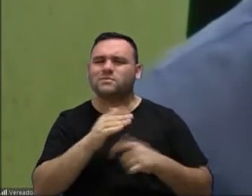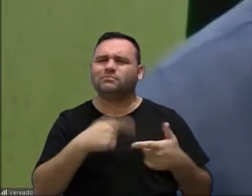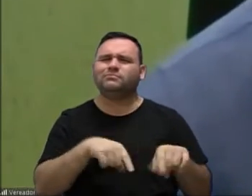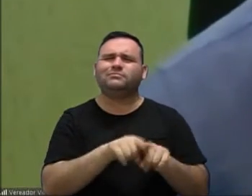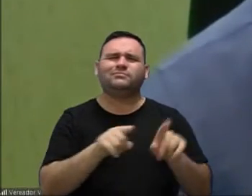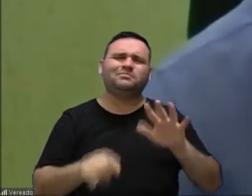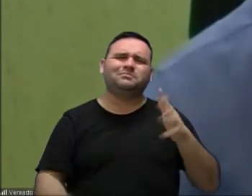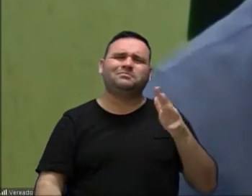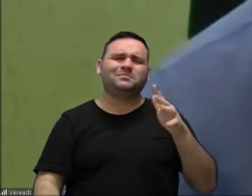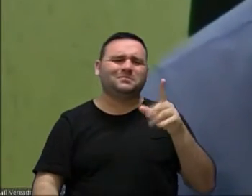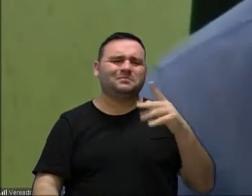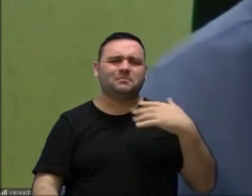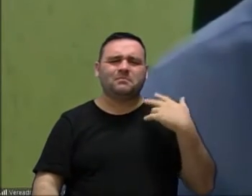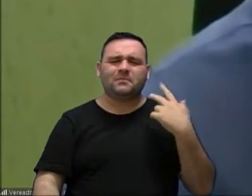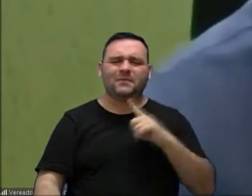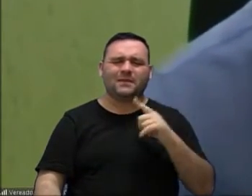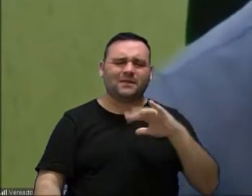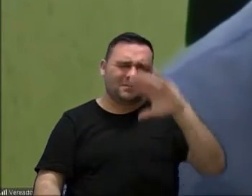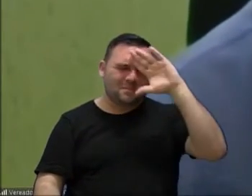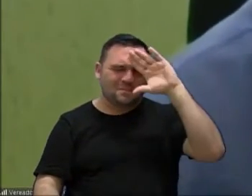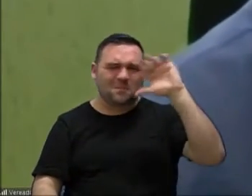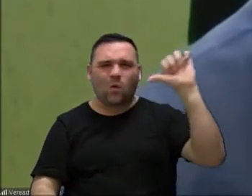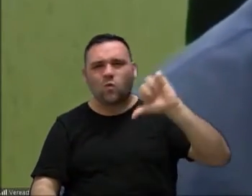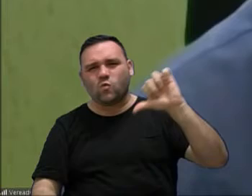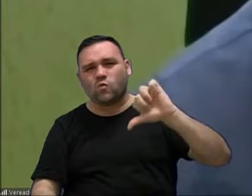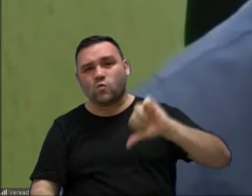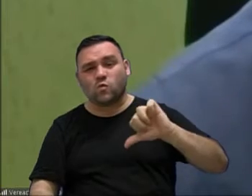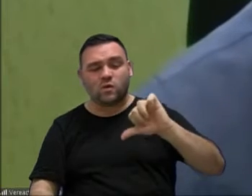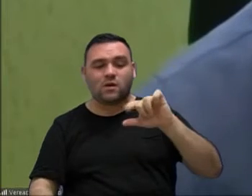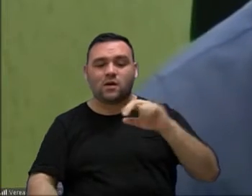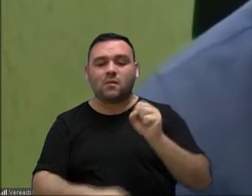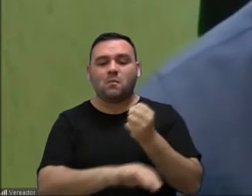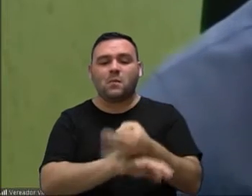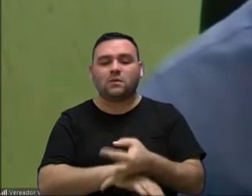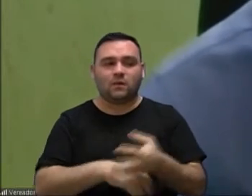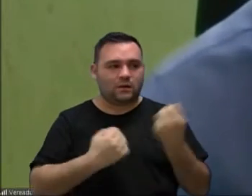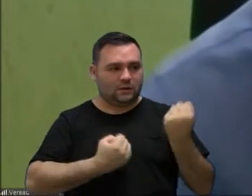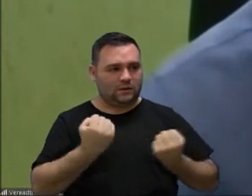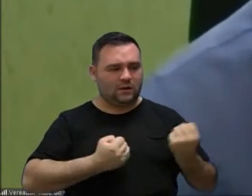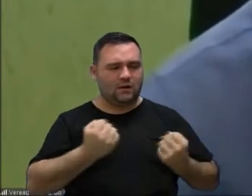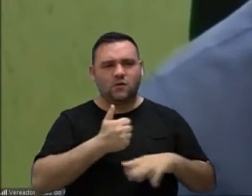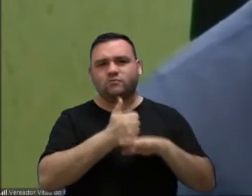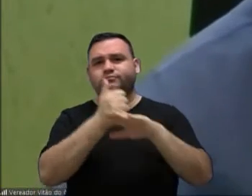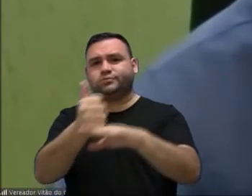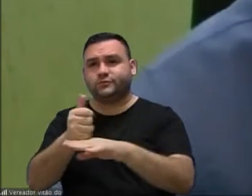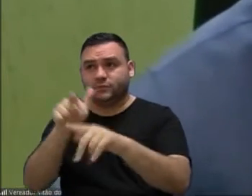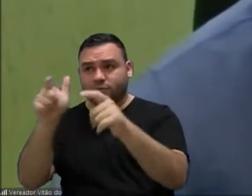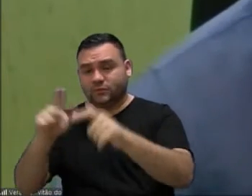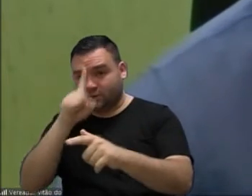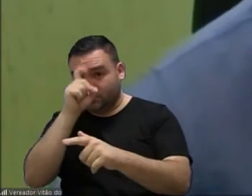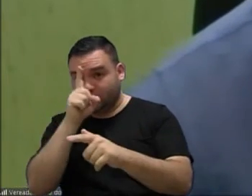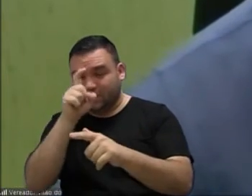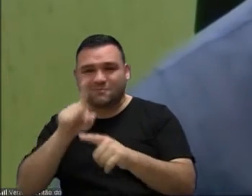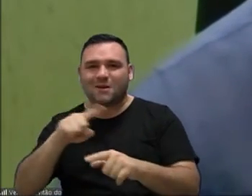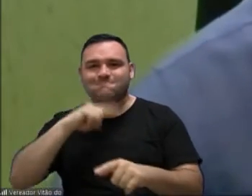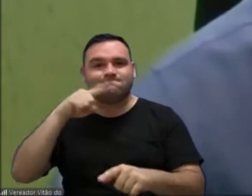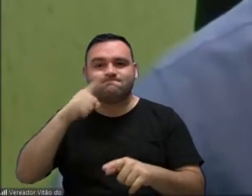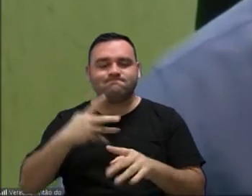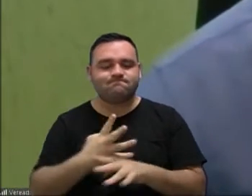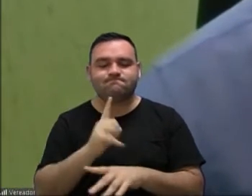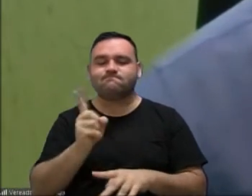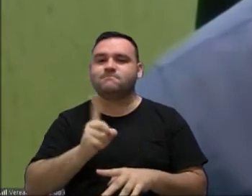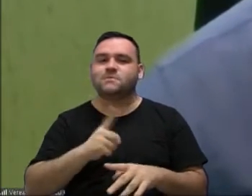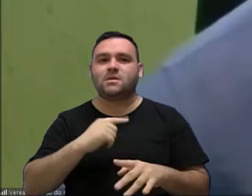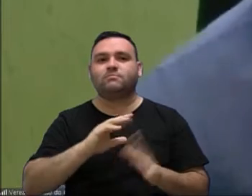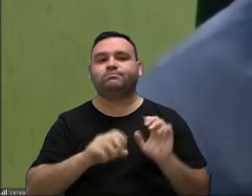aí começou a passar mal, socorreram 10 pra uma da manhã, coloquei ele no meu carro, tudo, levei até o PA, mas ele não resistiu,